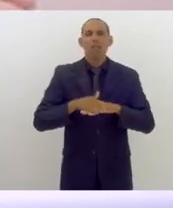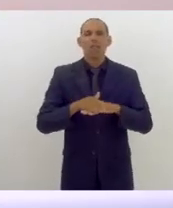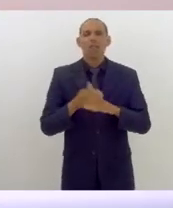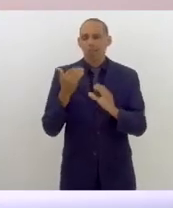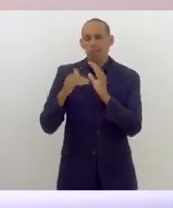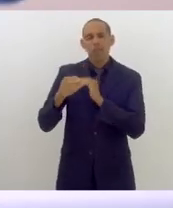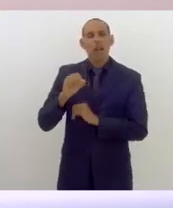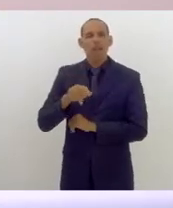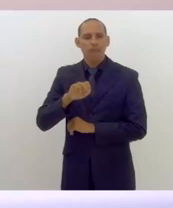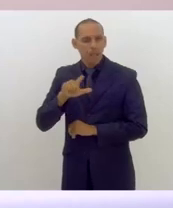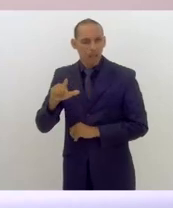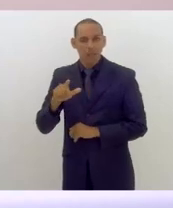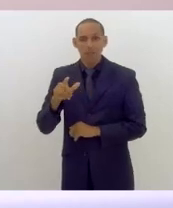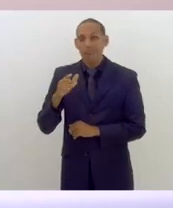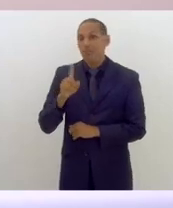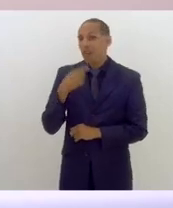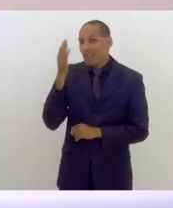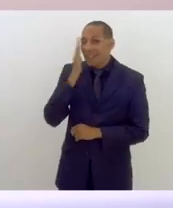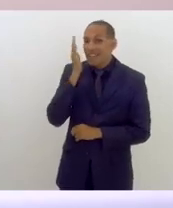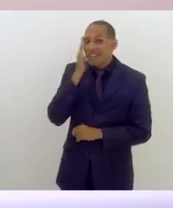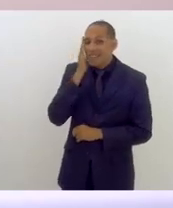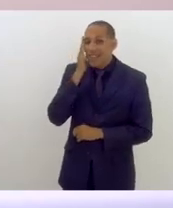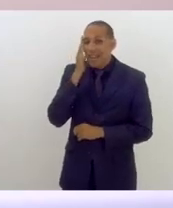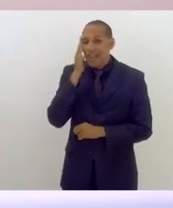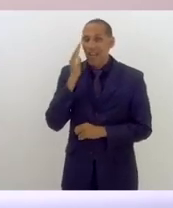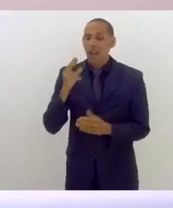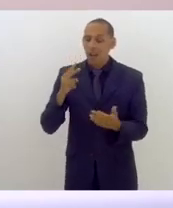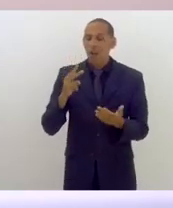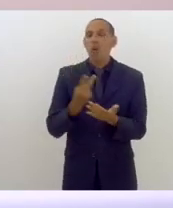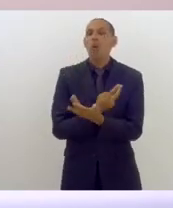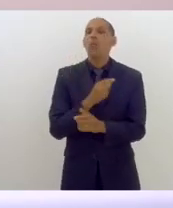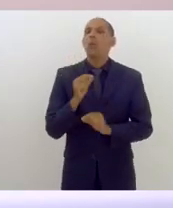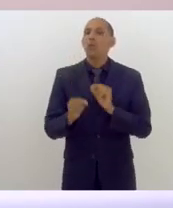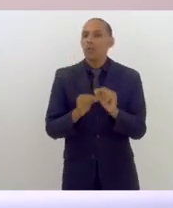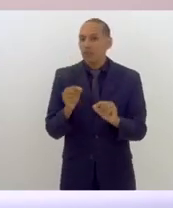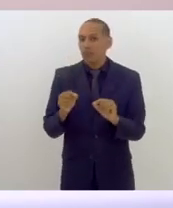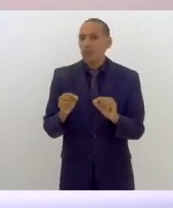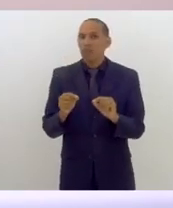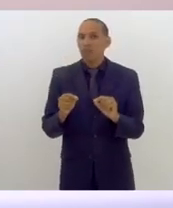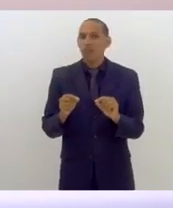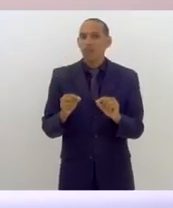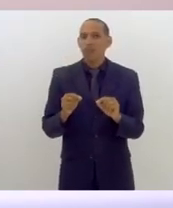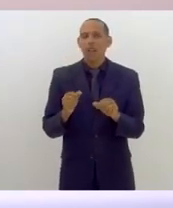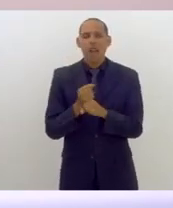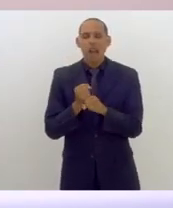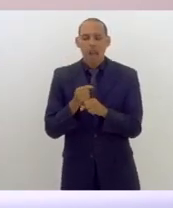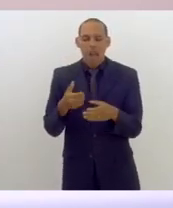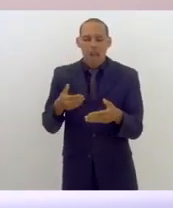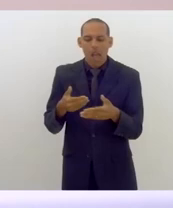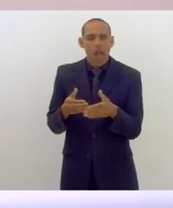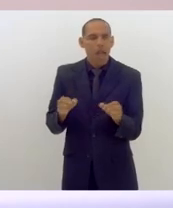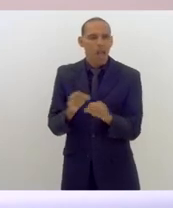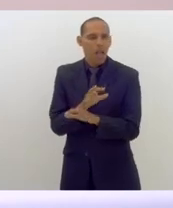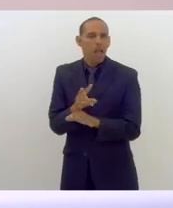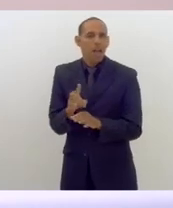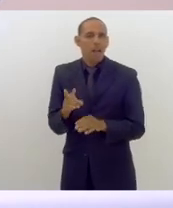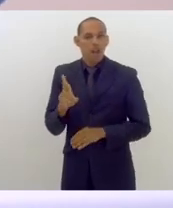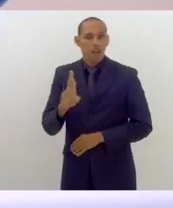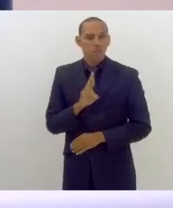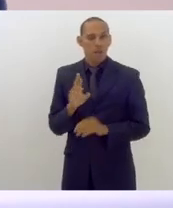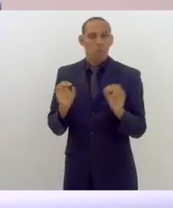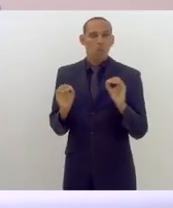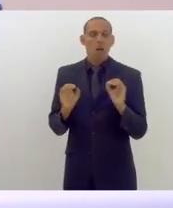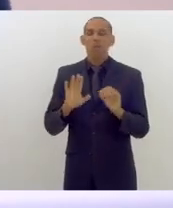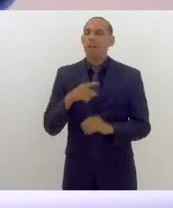Anael sabendo que essa resposta não vai chegar a esse tempo Ah a até o final desse ano falta pouco mas nós temos aí uma convicção